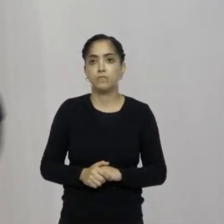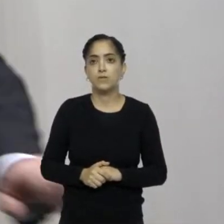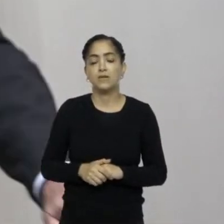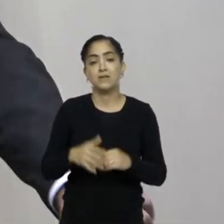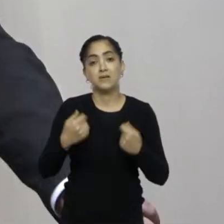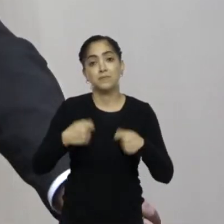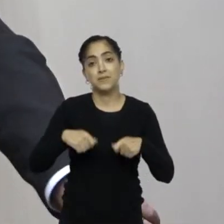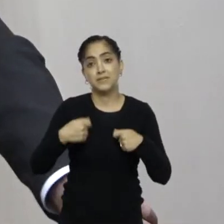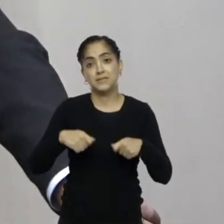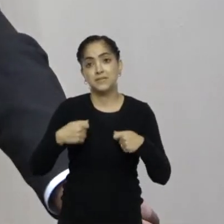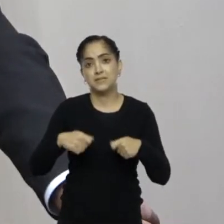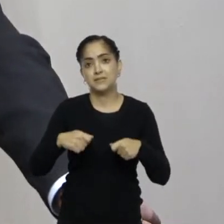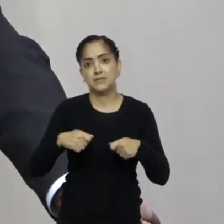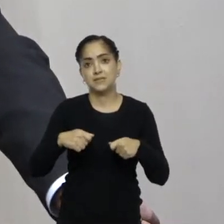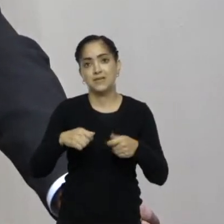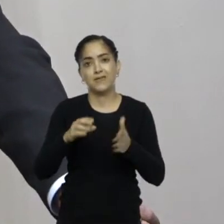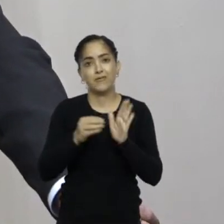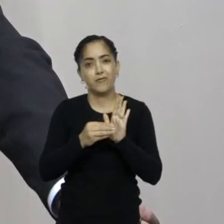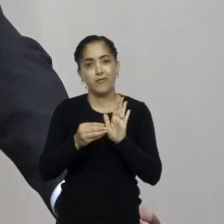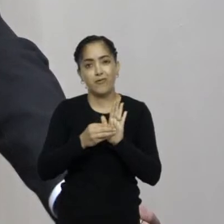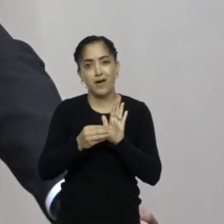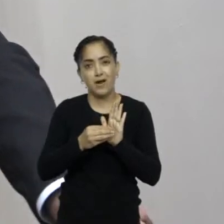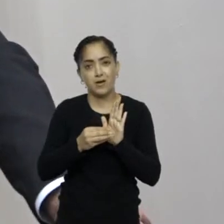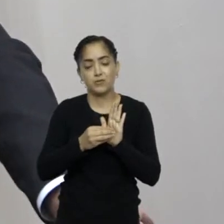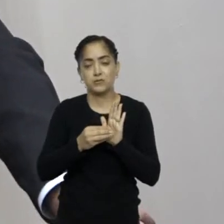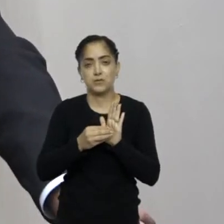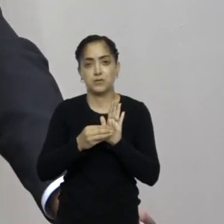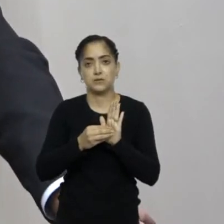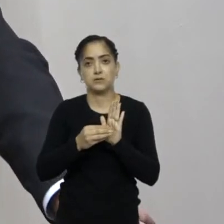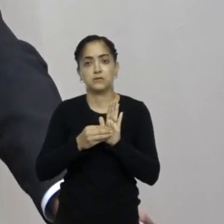carece e muito